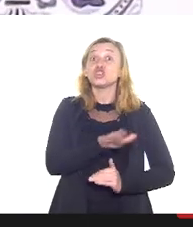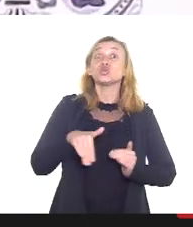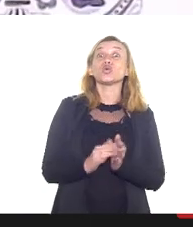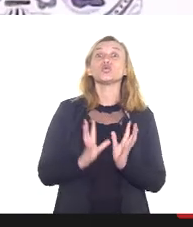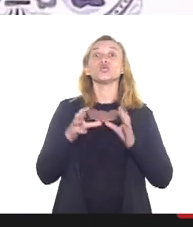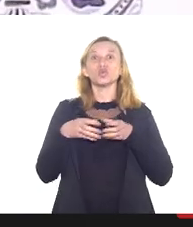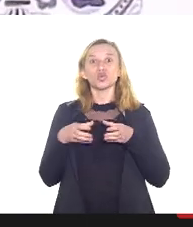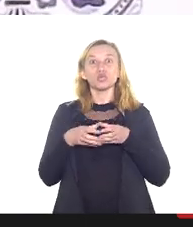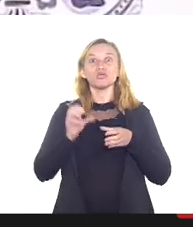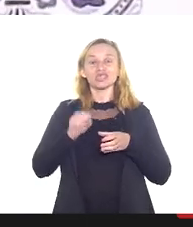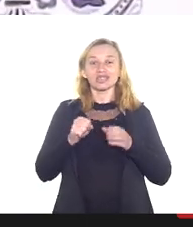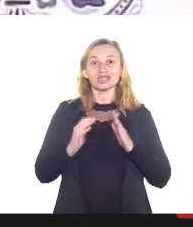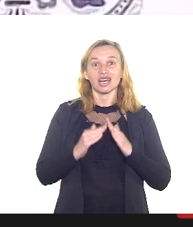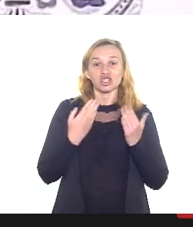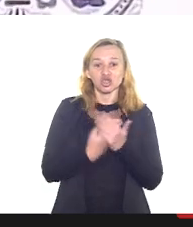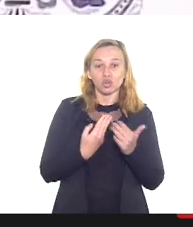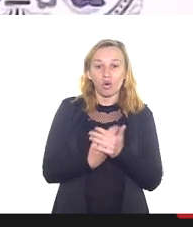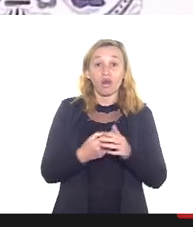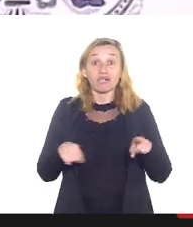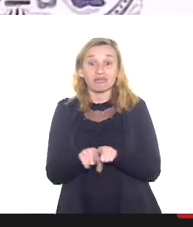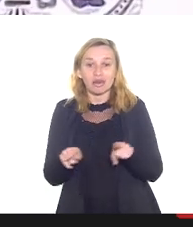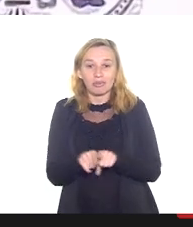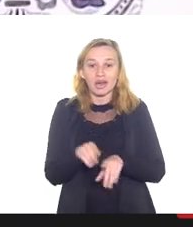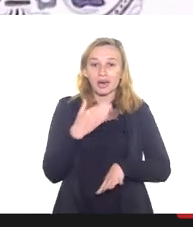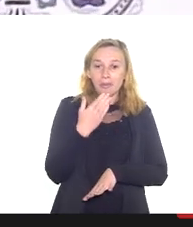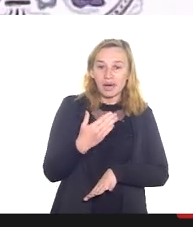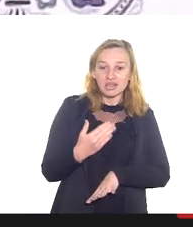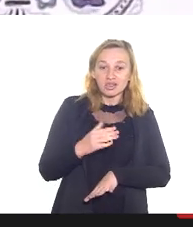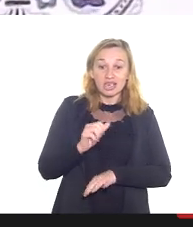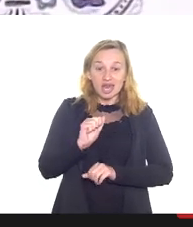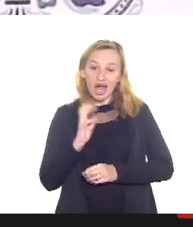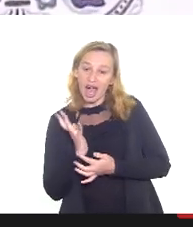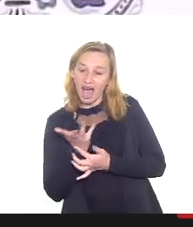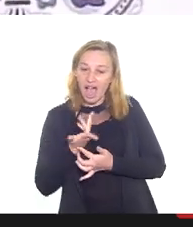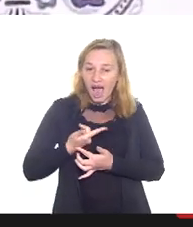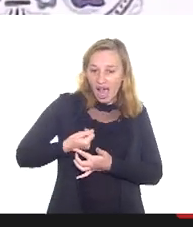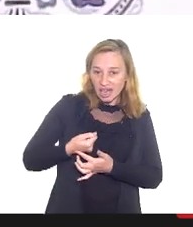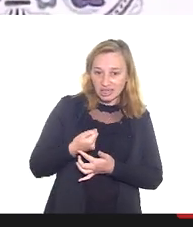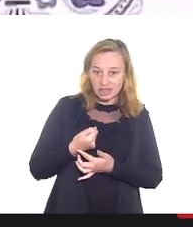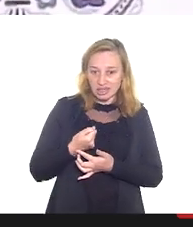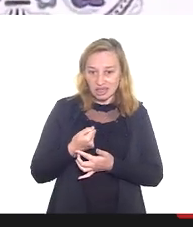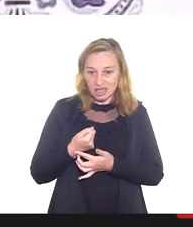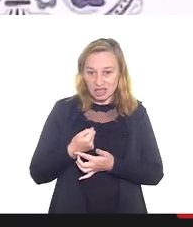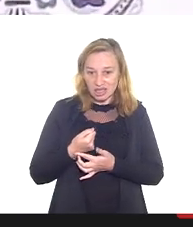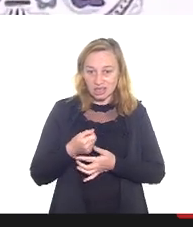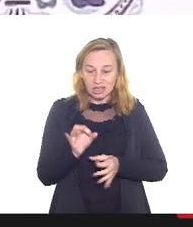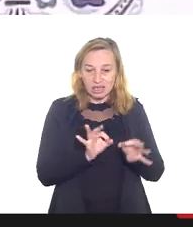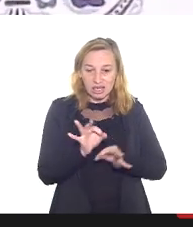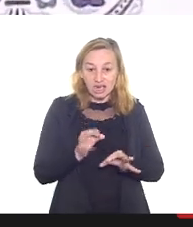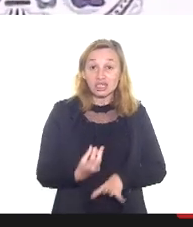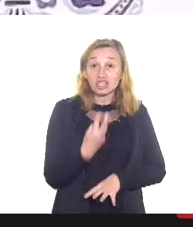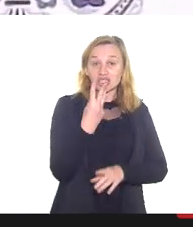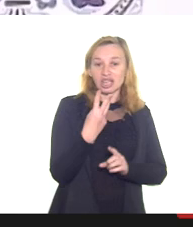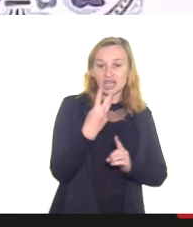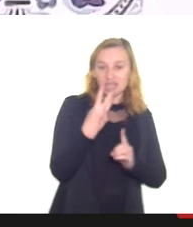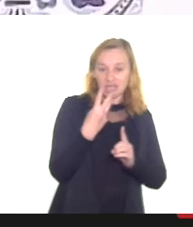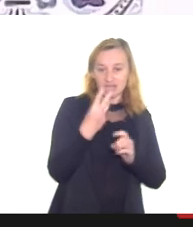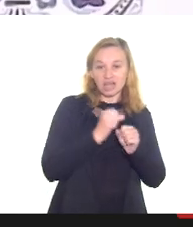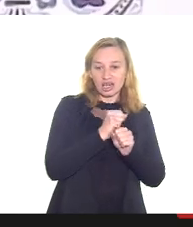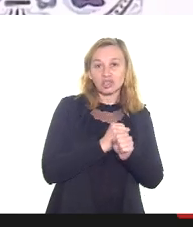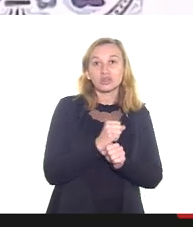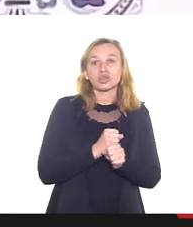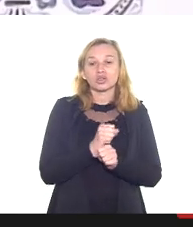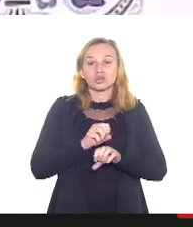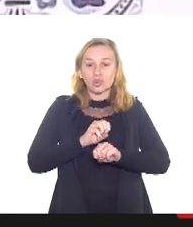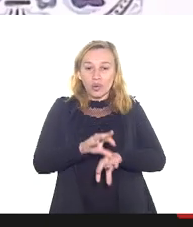comunidade escolar, né? E também a gente solicita que a arte seja contemplada nos 3 anos da educação, do ensino